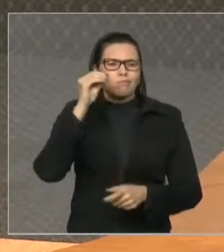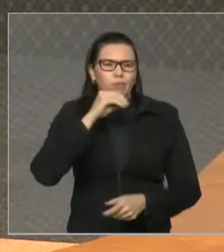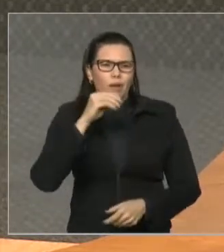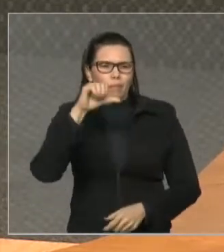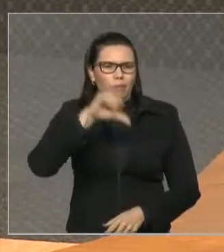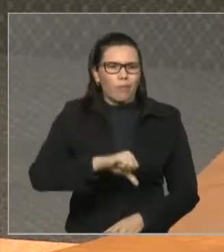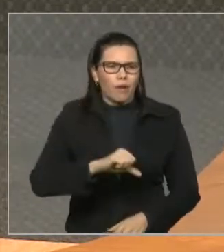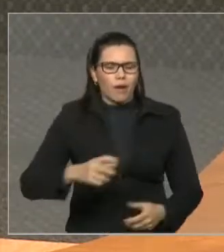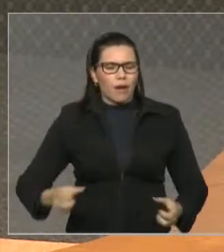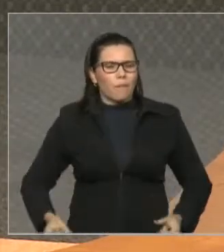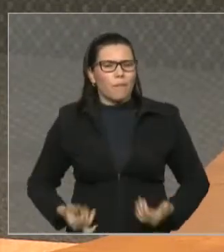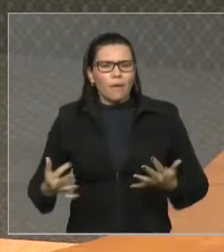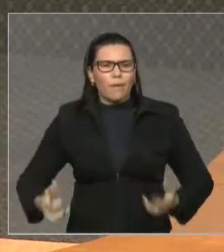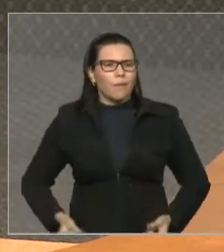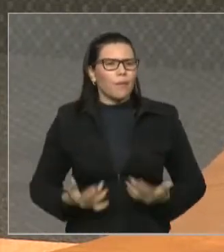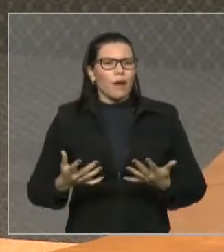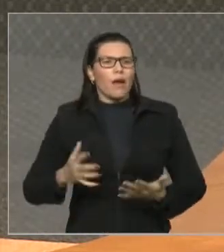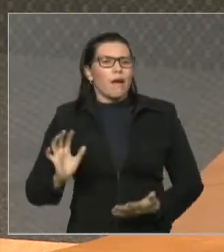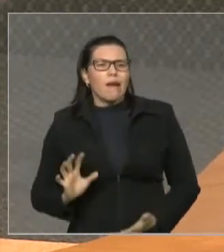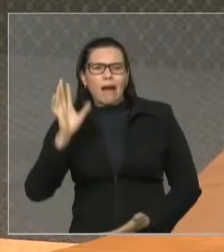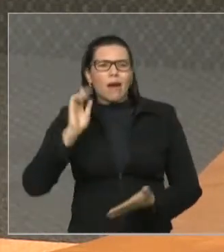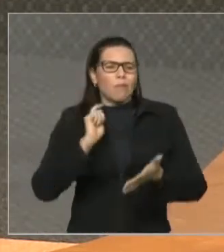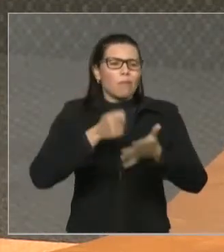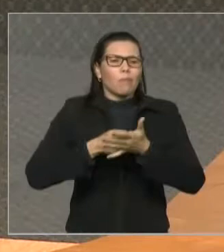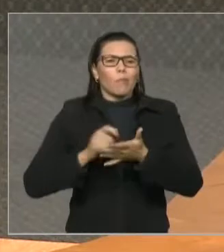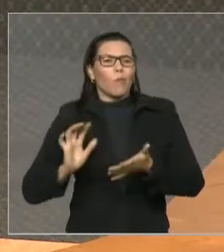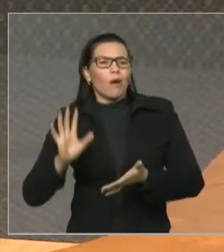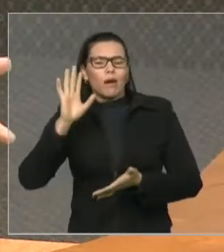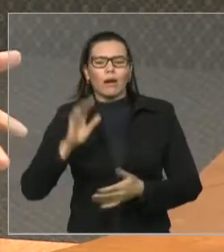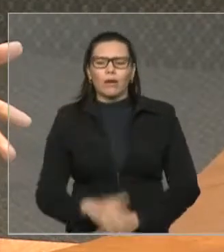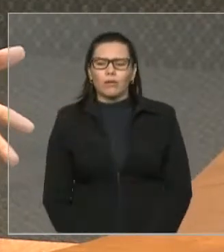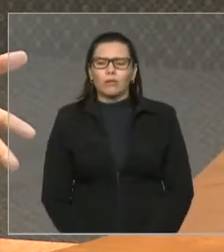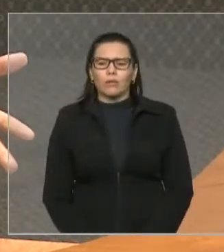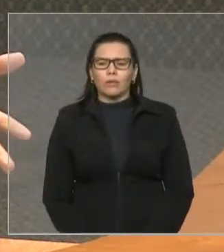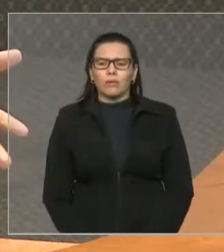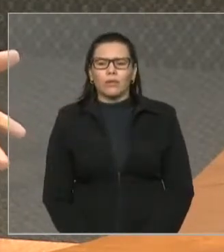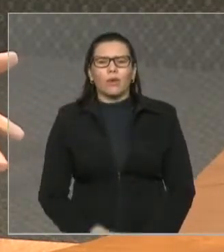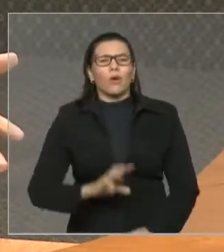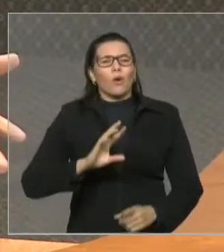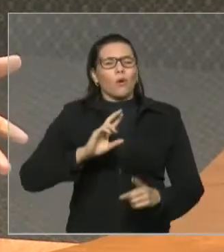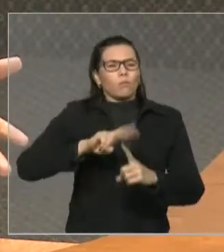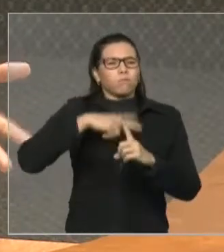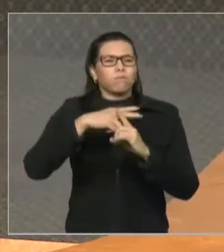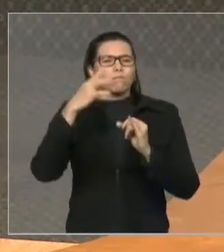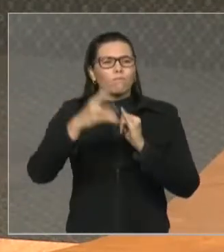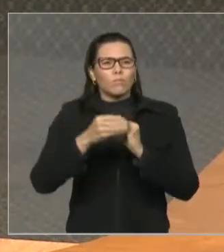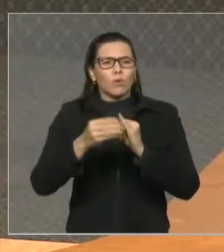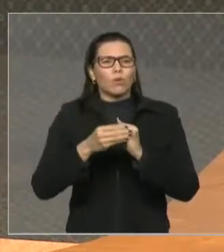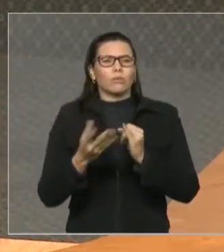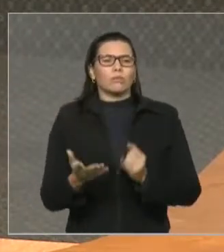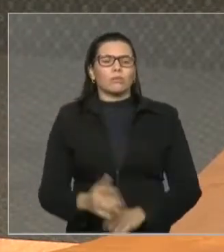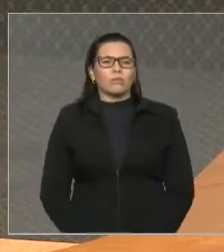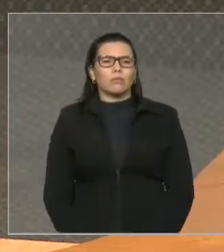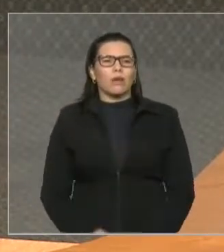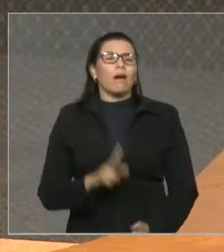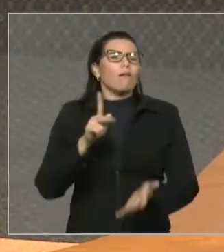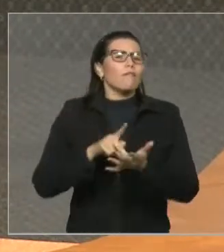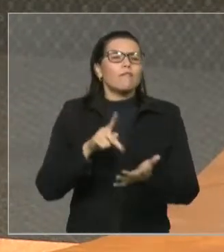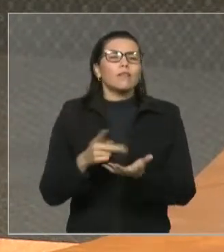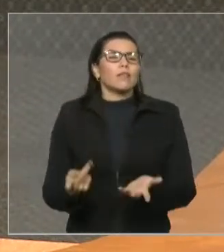um aumento de impostos? O que está por trás disso? O que está por trás